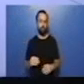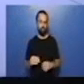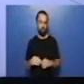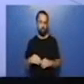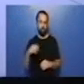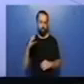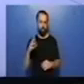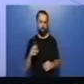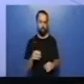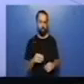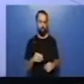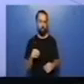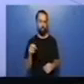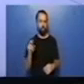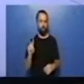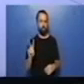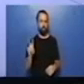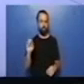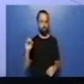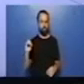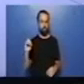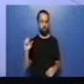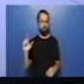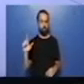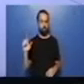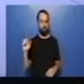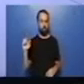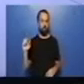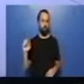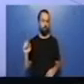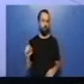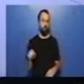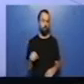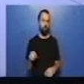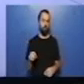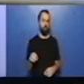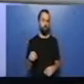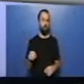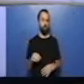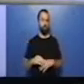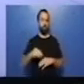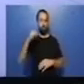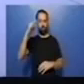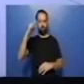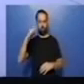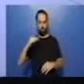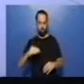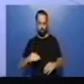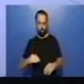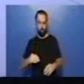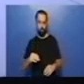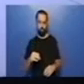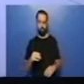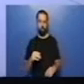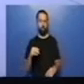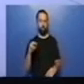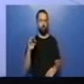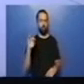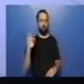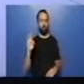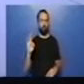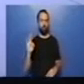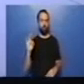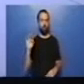voltagem, o termo técnico é tensão. Ela serve para aumentar ou diminuir, que aqui no poste está muito